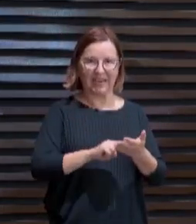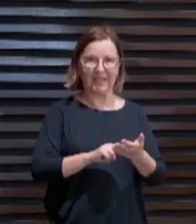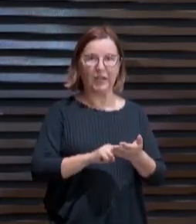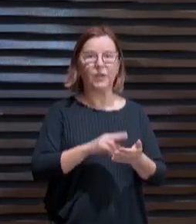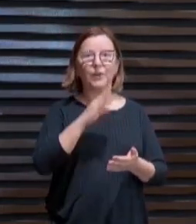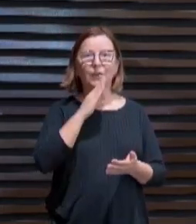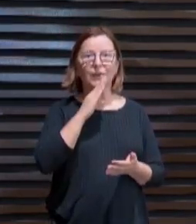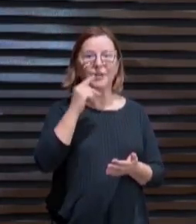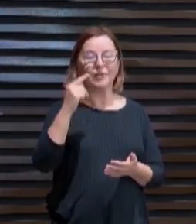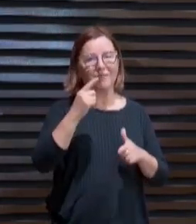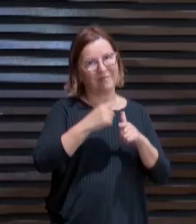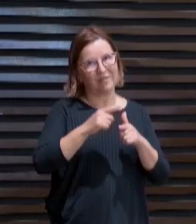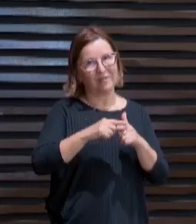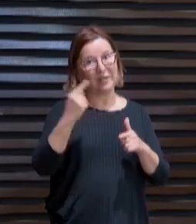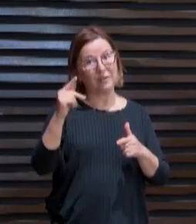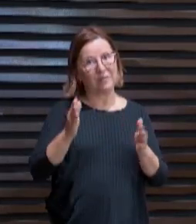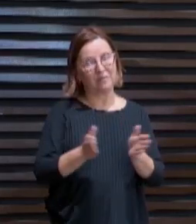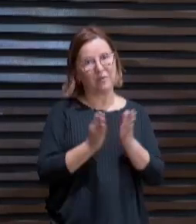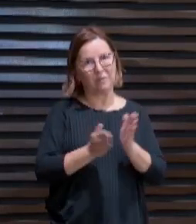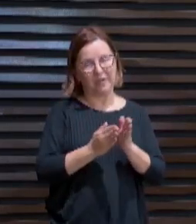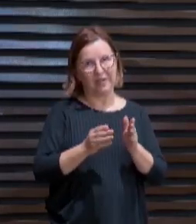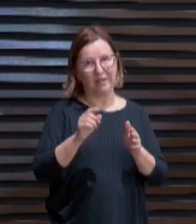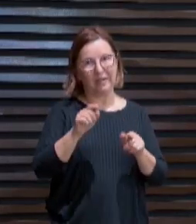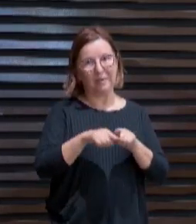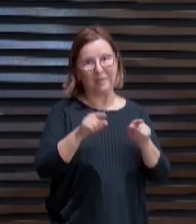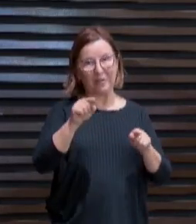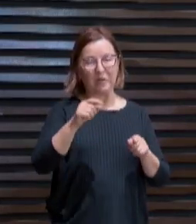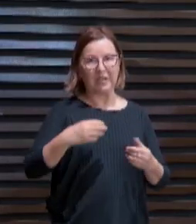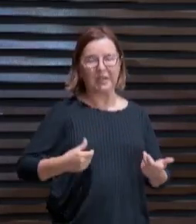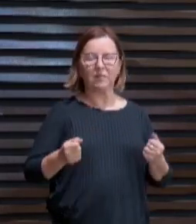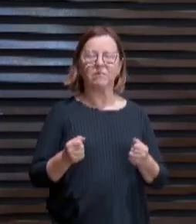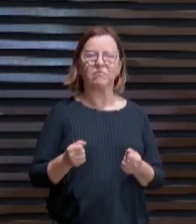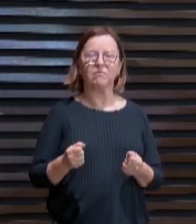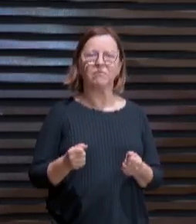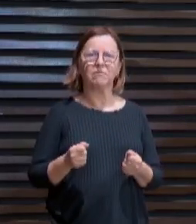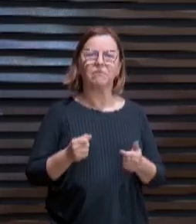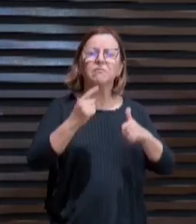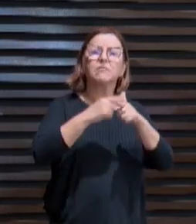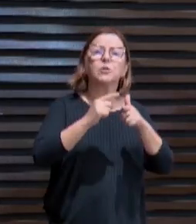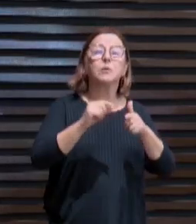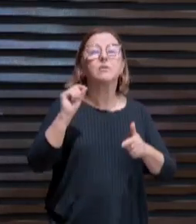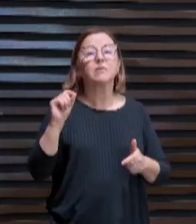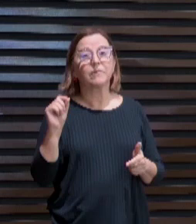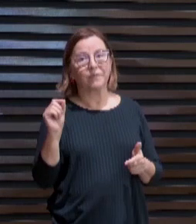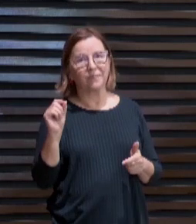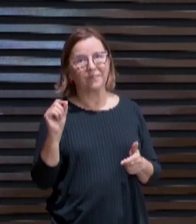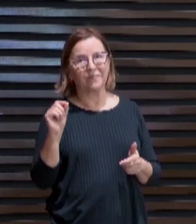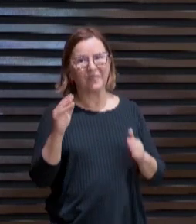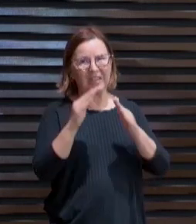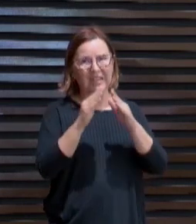mas tu és rico. Que tribulação seria essa? A igreja de Esmirna era uma comunidade